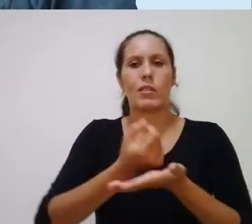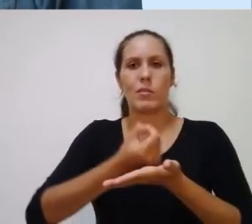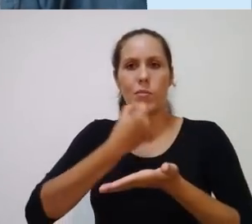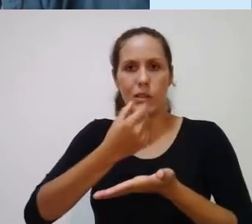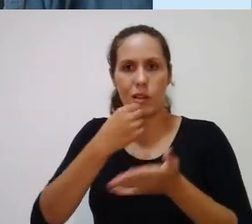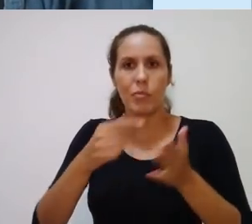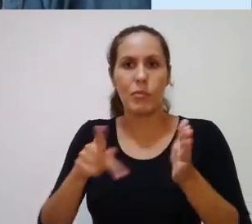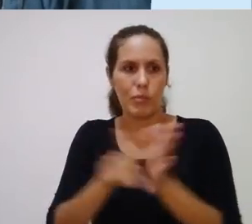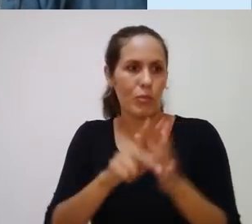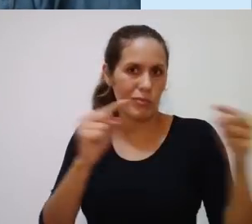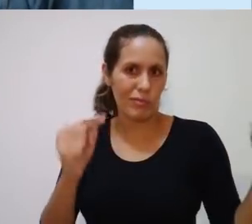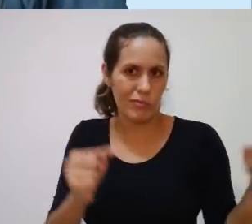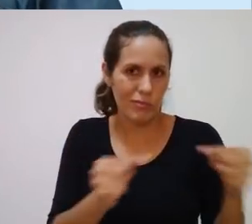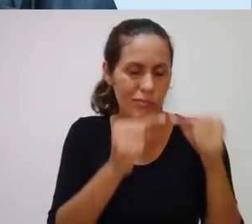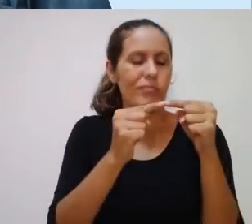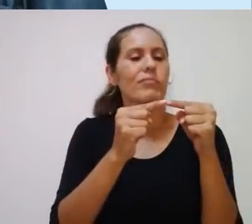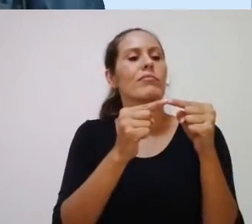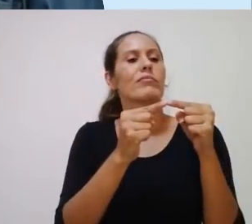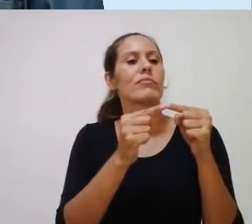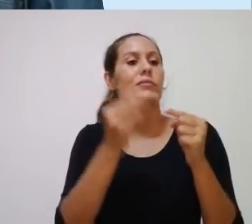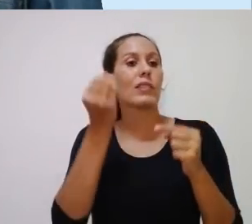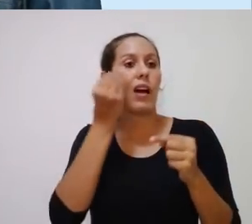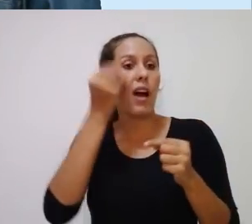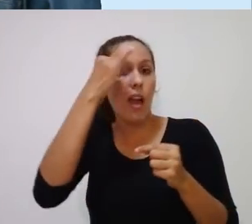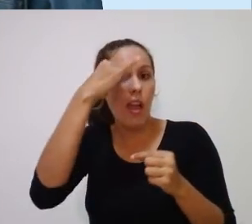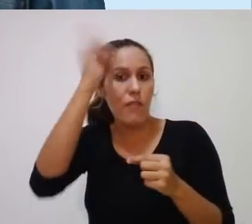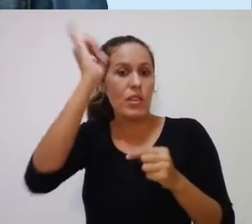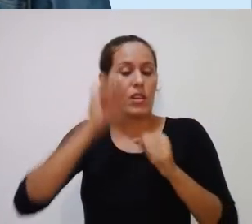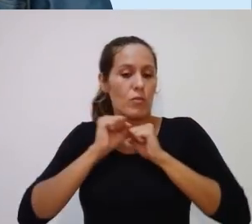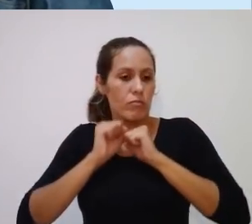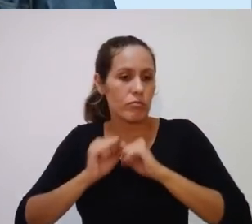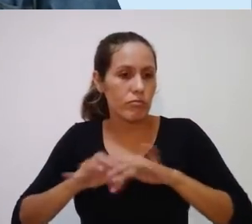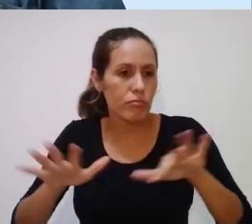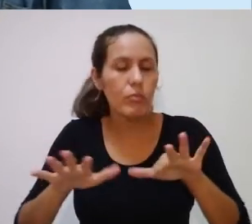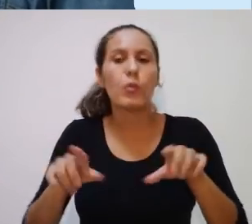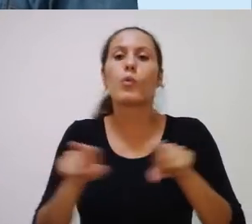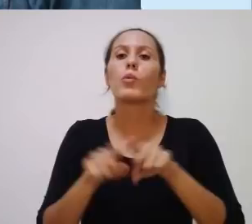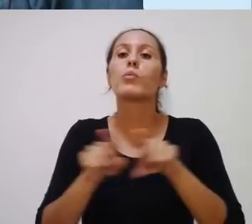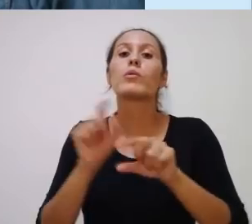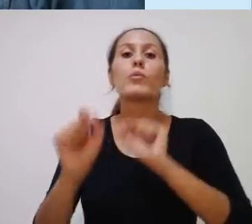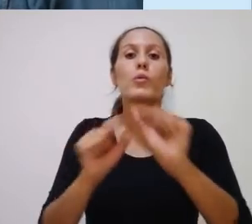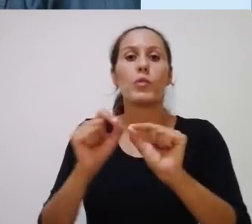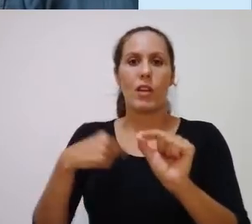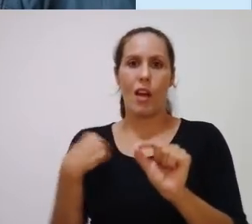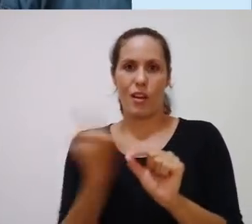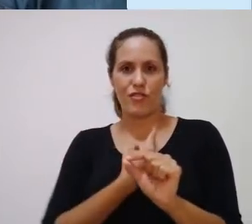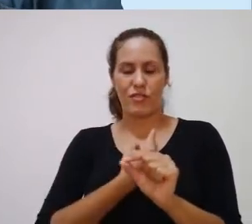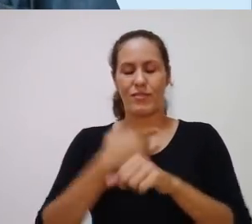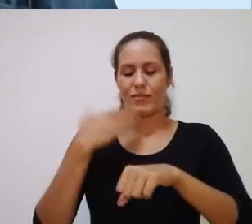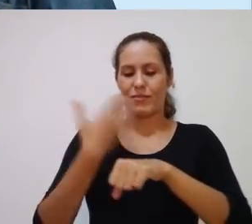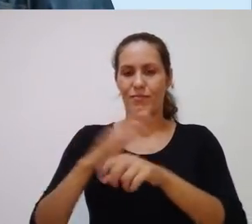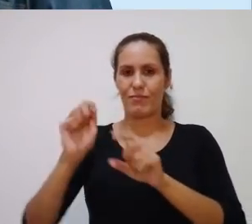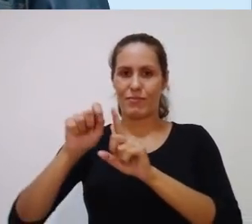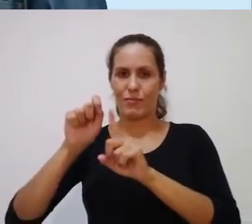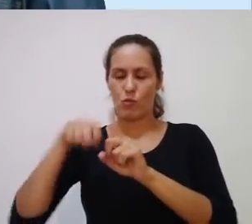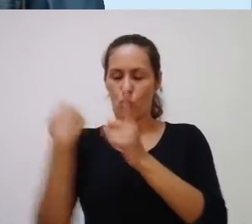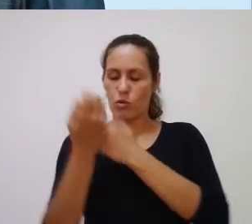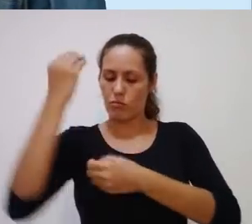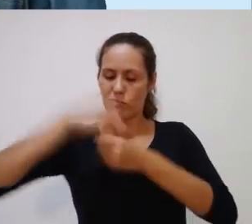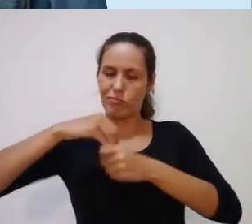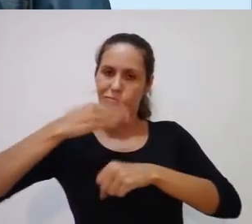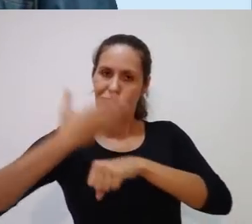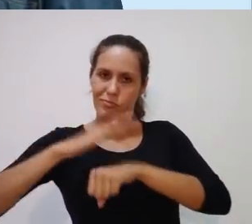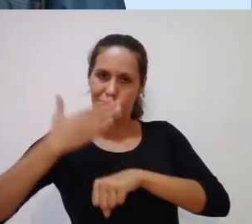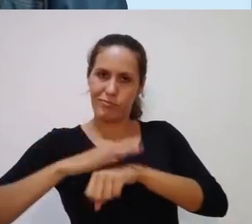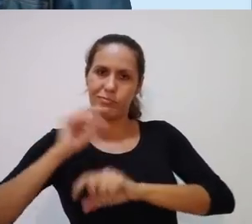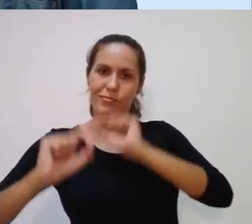processo de crescimento dele, Sim. assim como, quando a gente traz para a nossa prática social, estamos hoje participando de um chamado afastamento